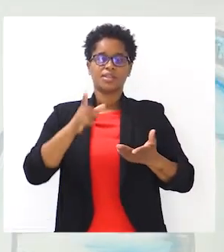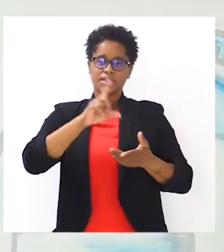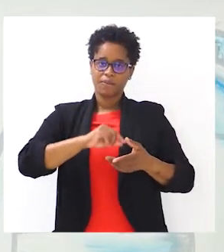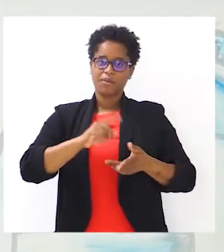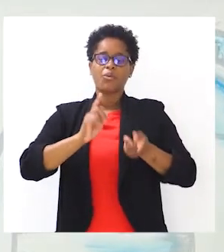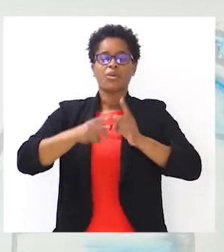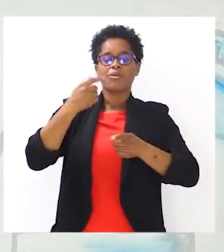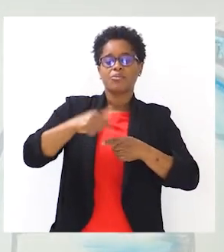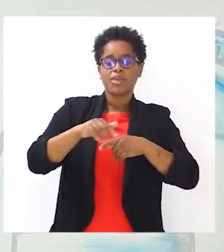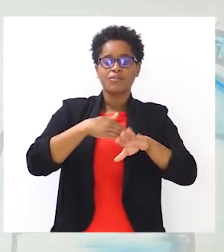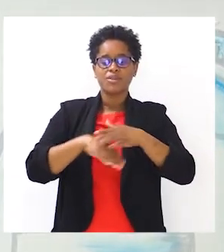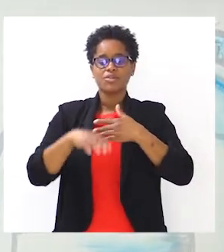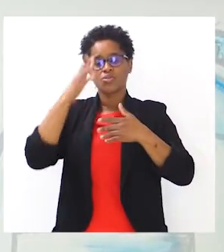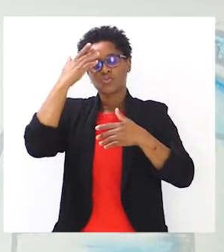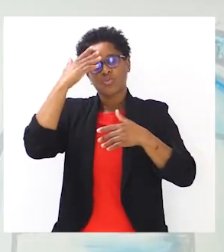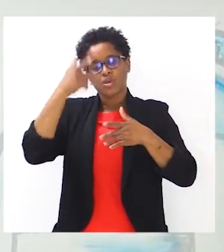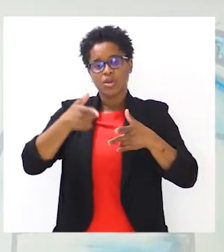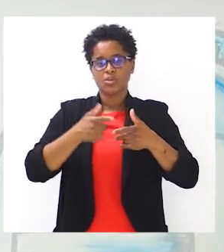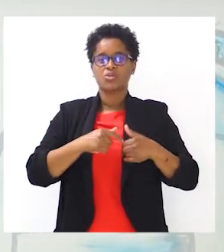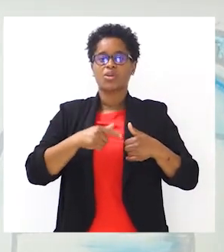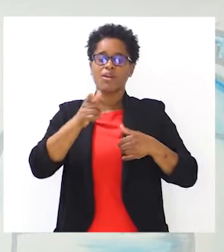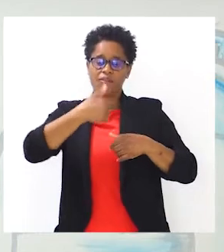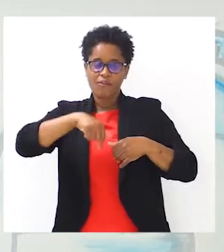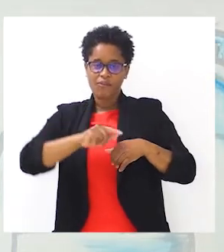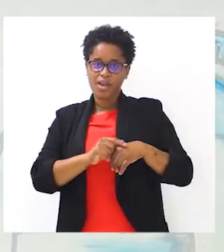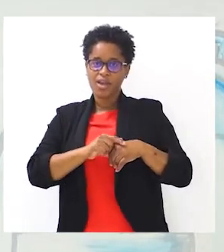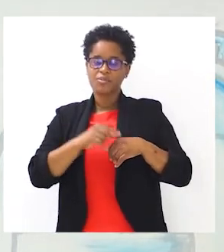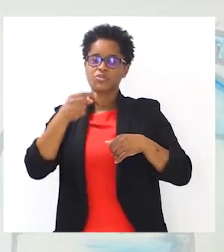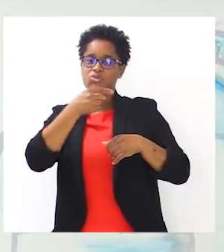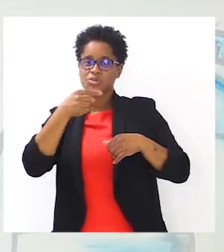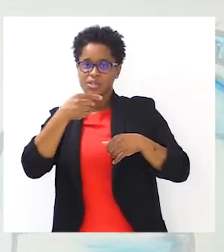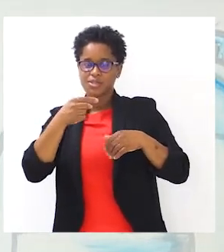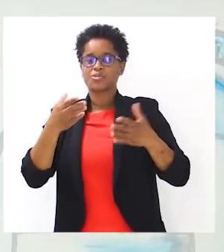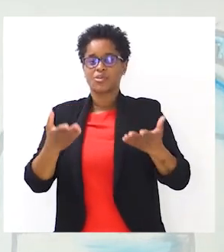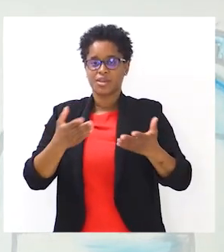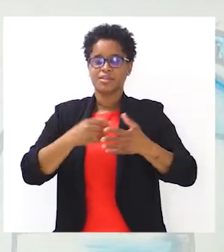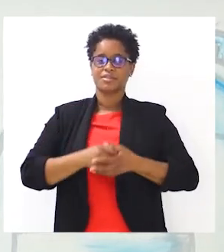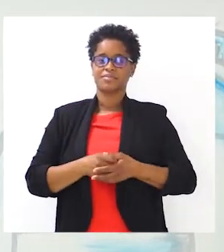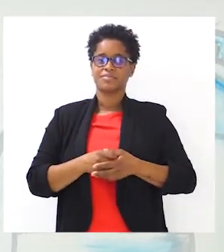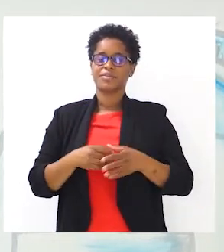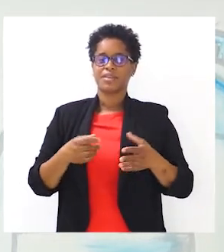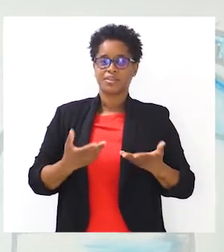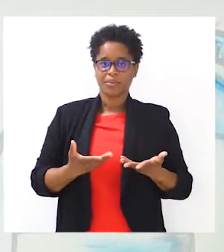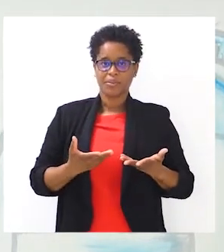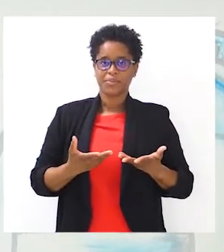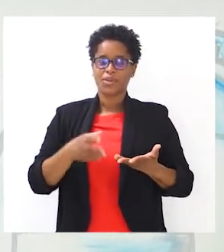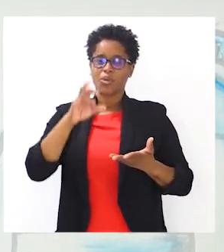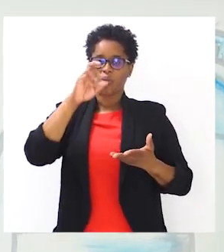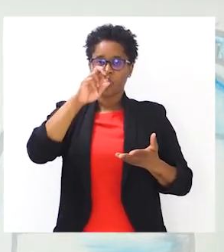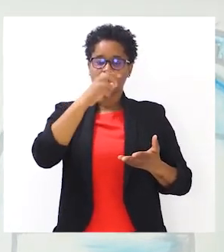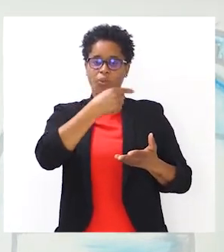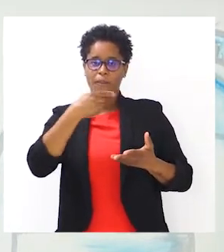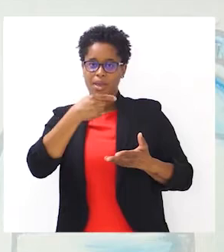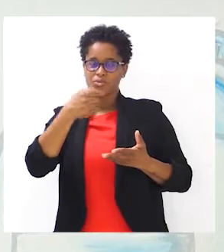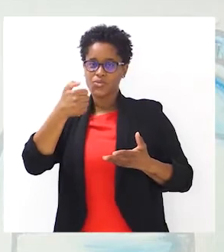o que é que devemos fazer com os numeradores? Vamos subtrair, não é? Portanto, 8